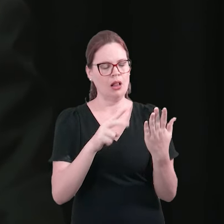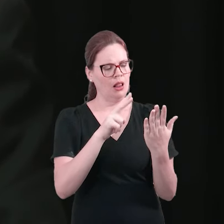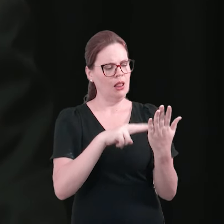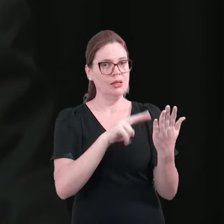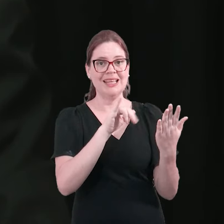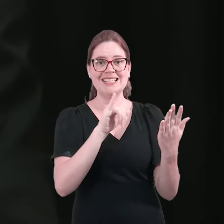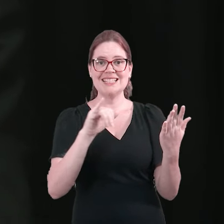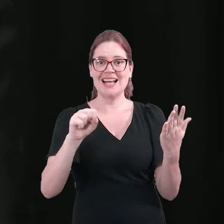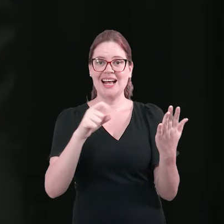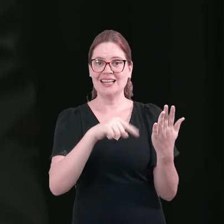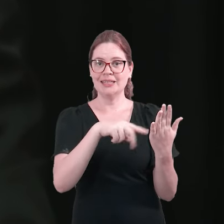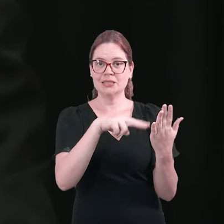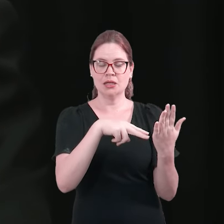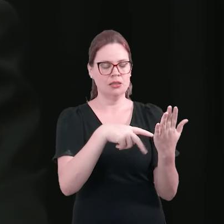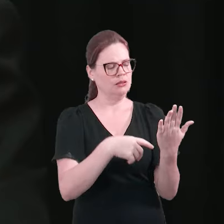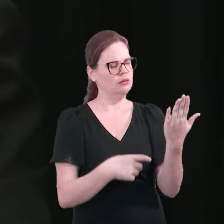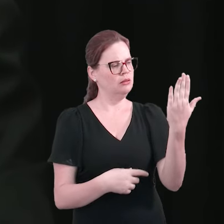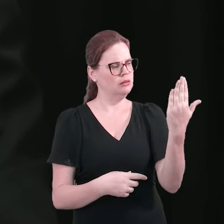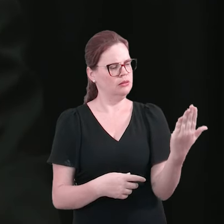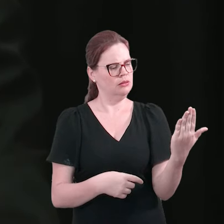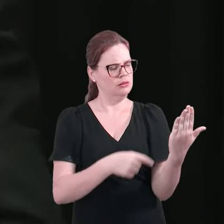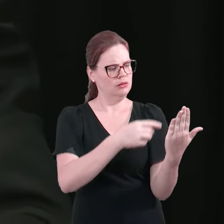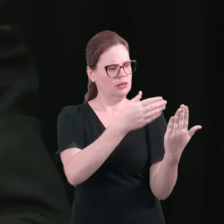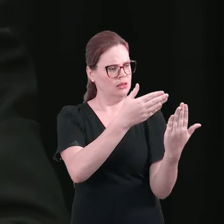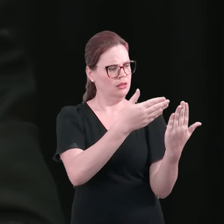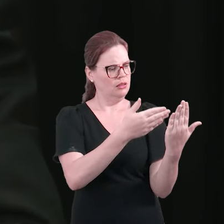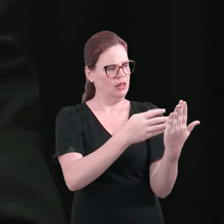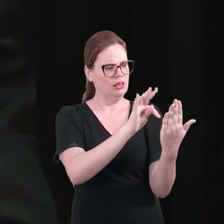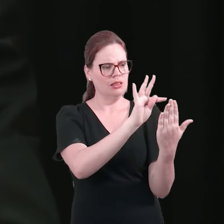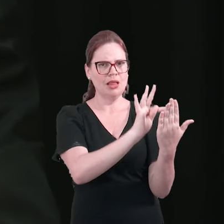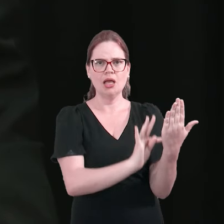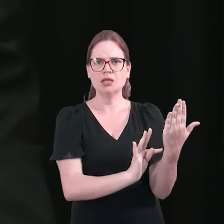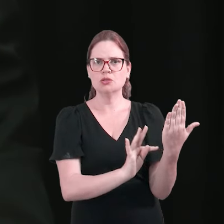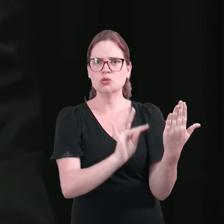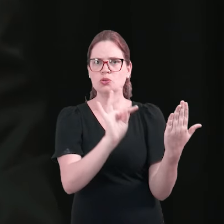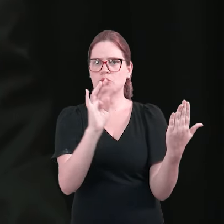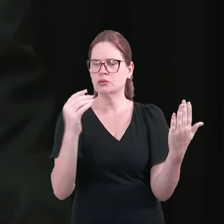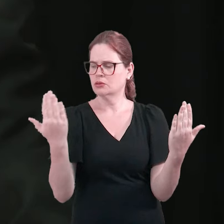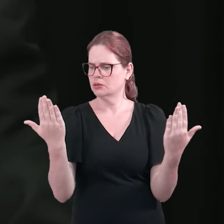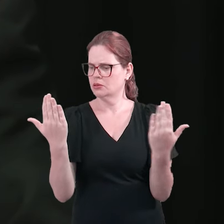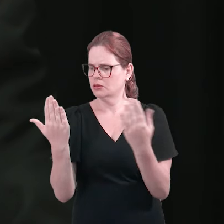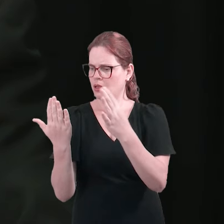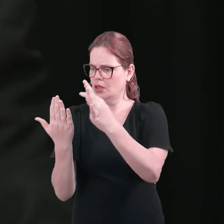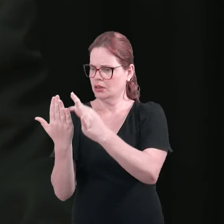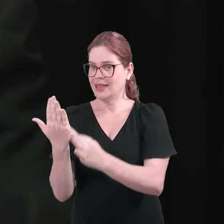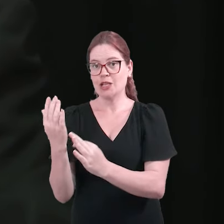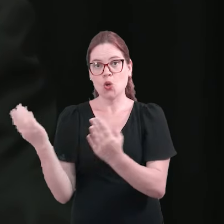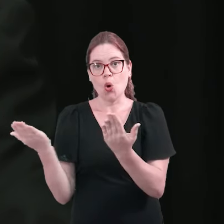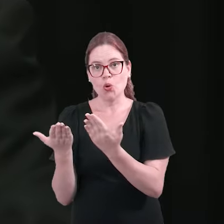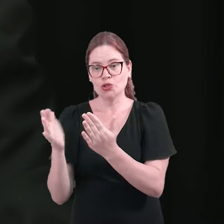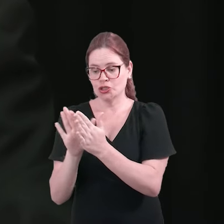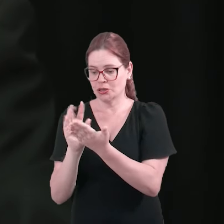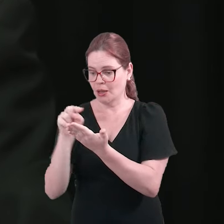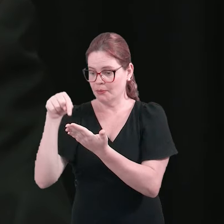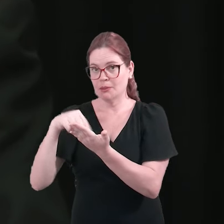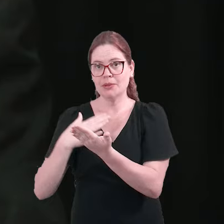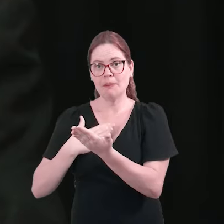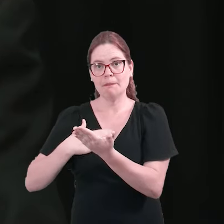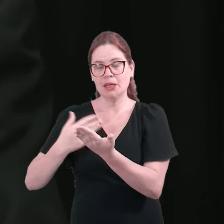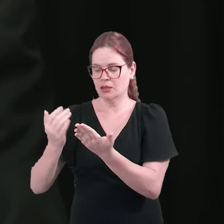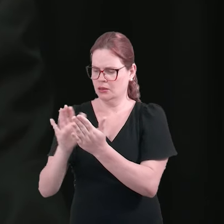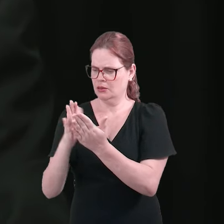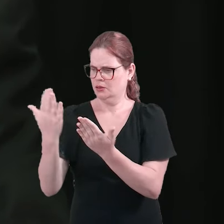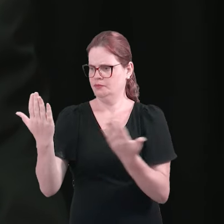de Isaías, a preservação, não houve dúvida que os textos que nós temos